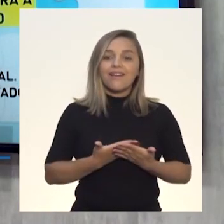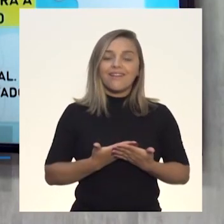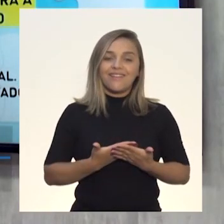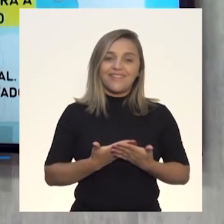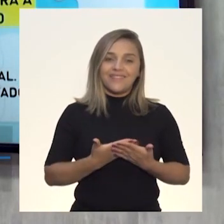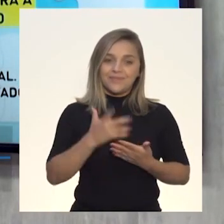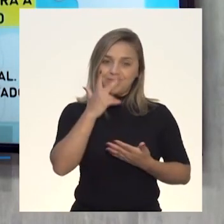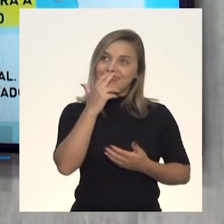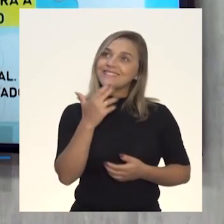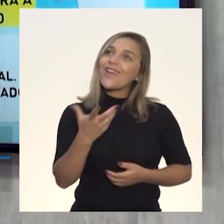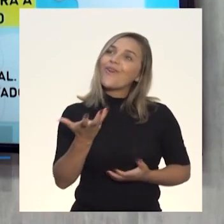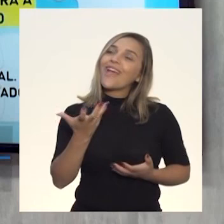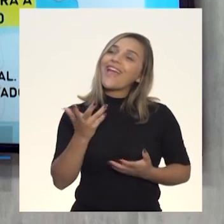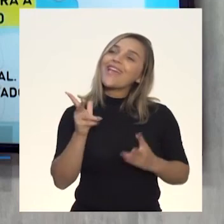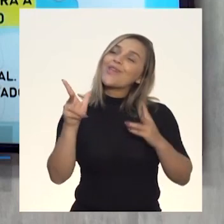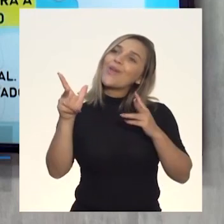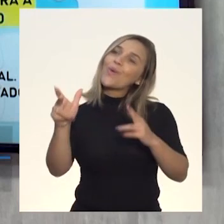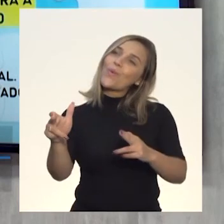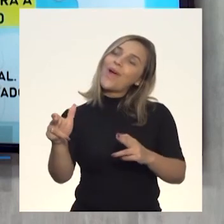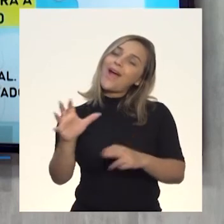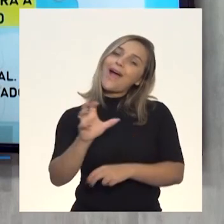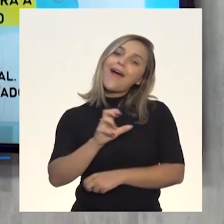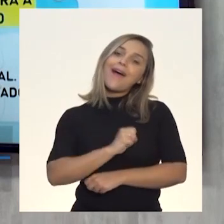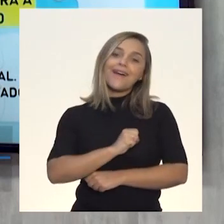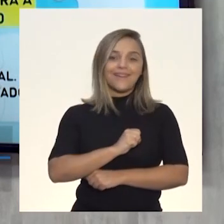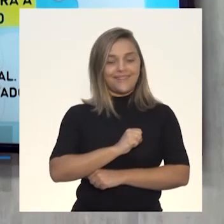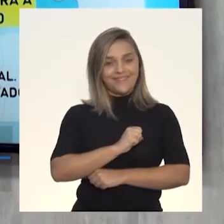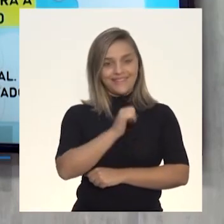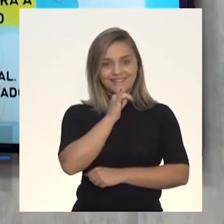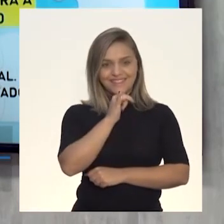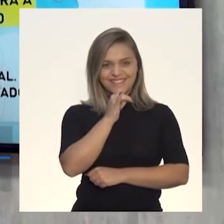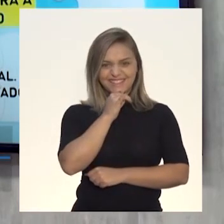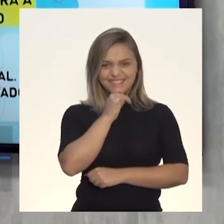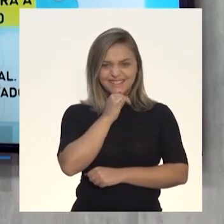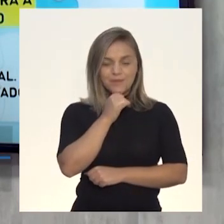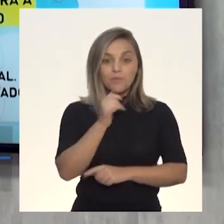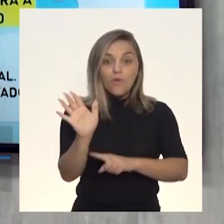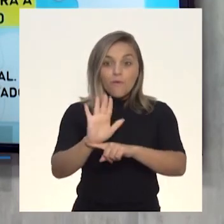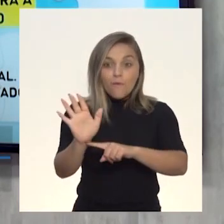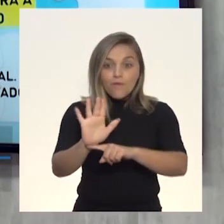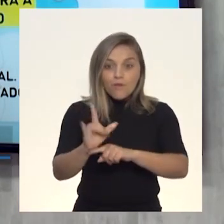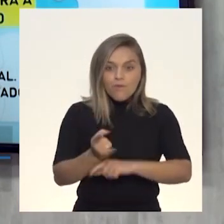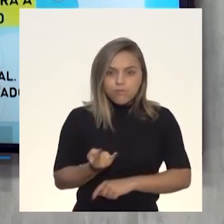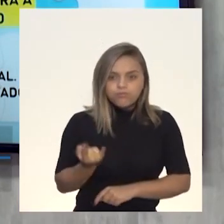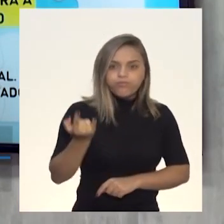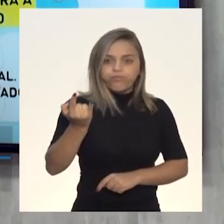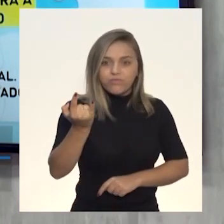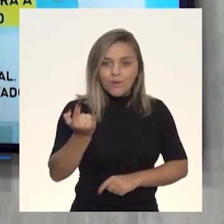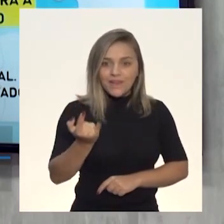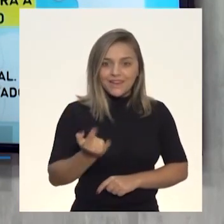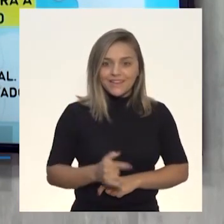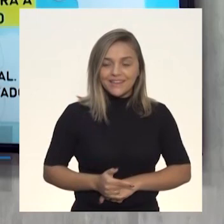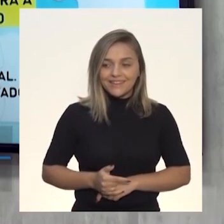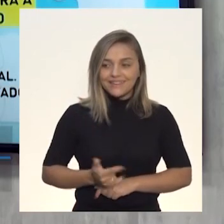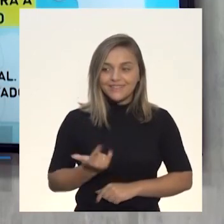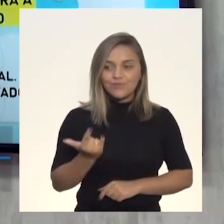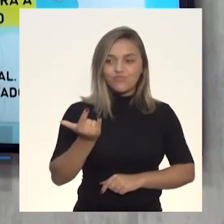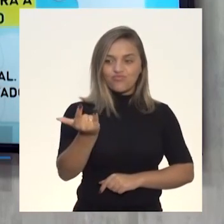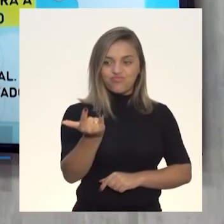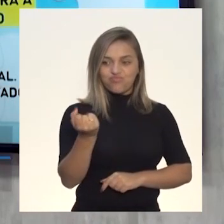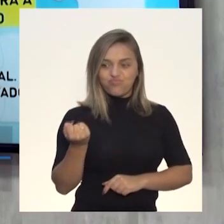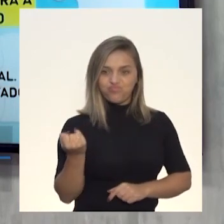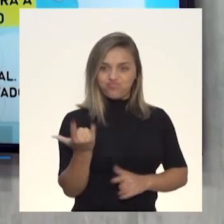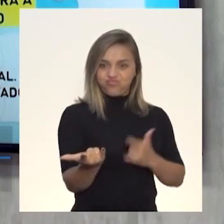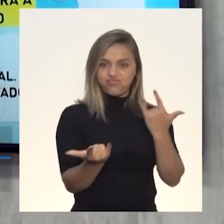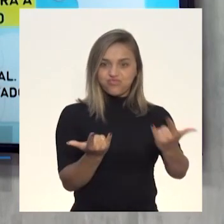amor como esse, né? Eu saio do filme do Homem-Aranha, mas não saio tacando... Bom, deixa pra lá. Pensa comigo,